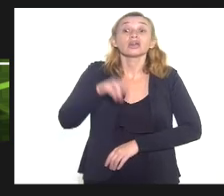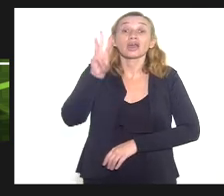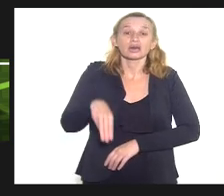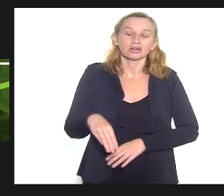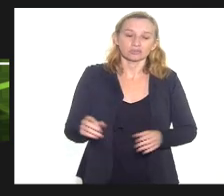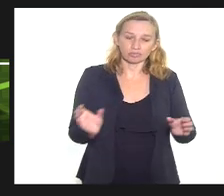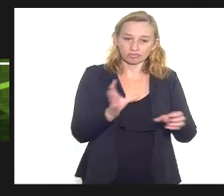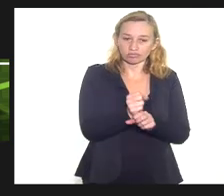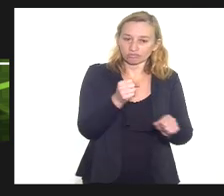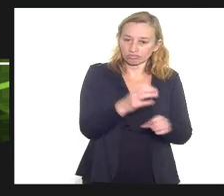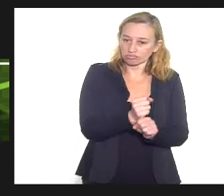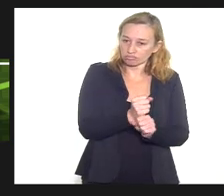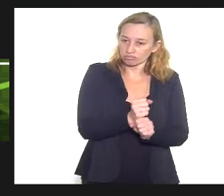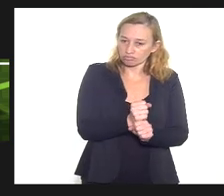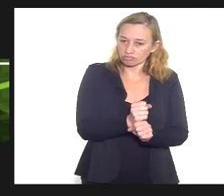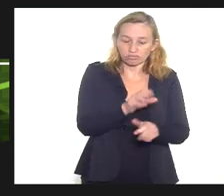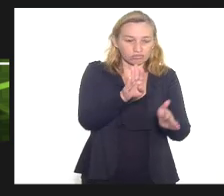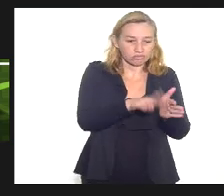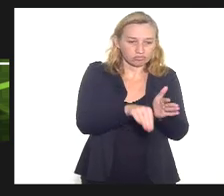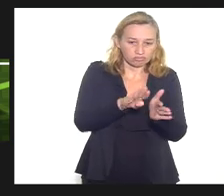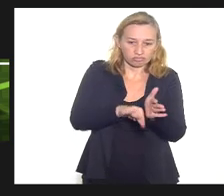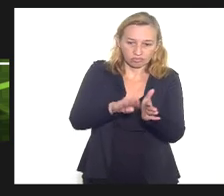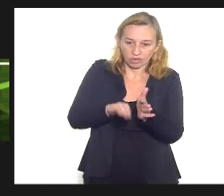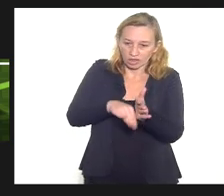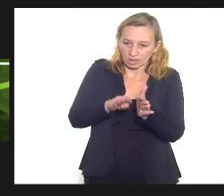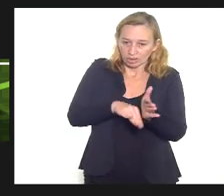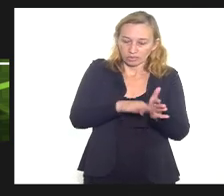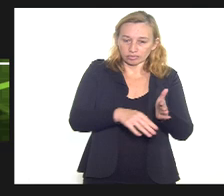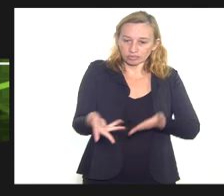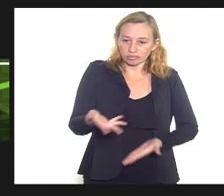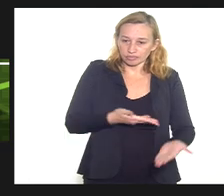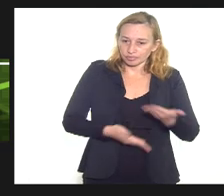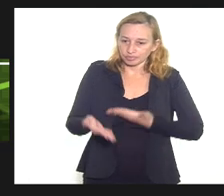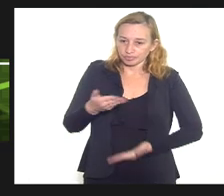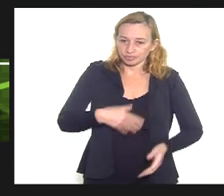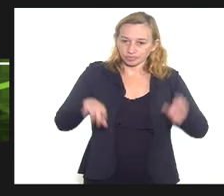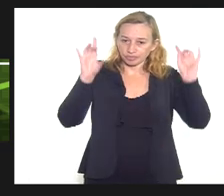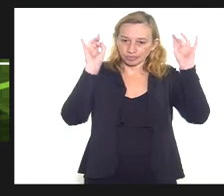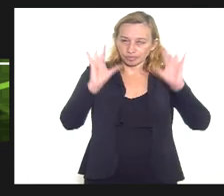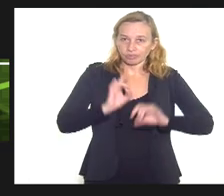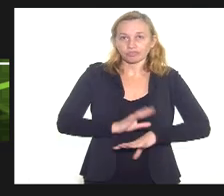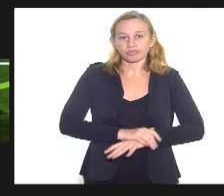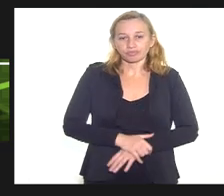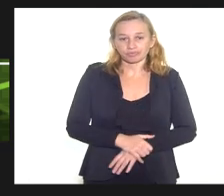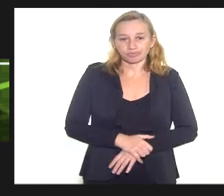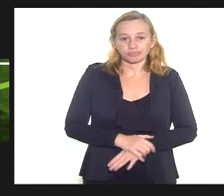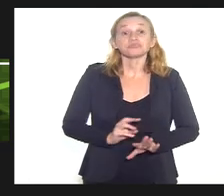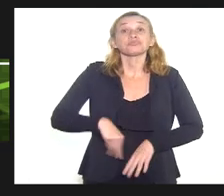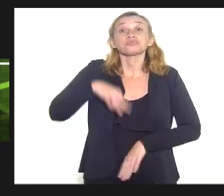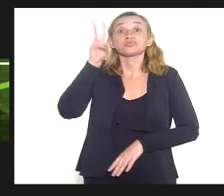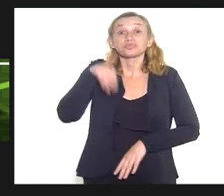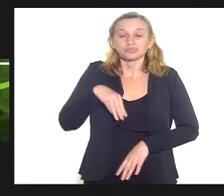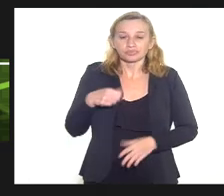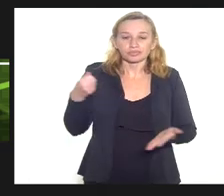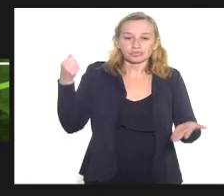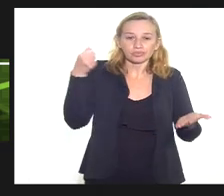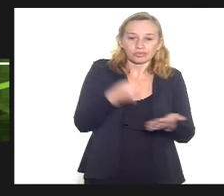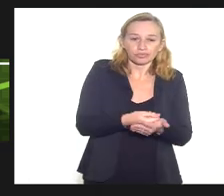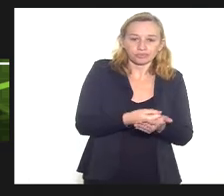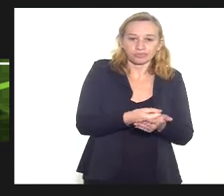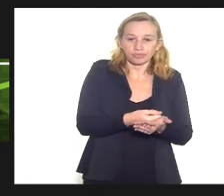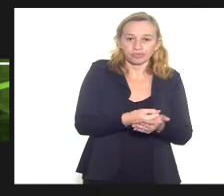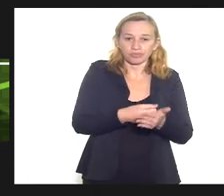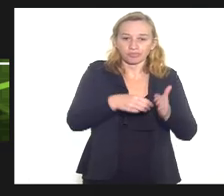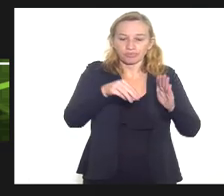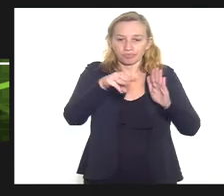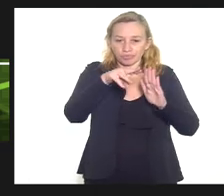calcula os abatimentos das participações especiais? Quem é que faz cumprir a